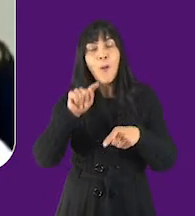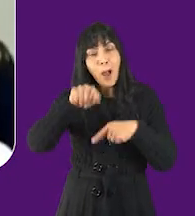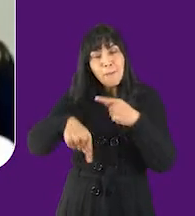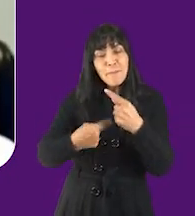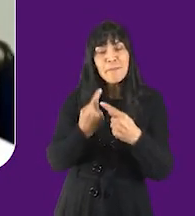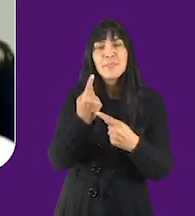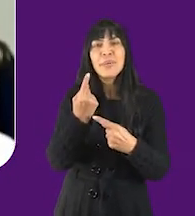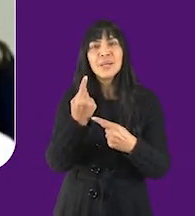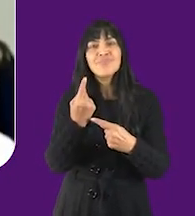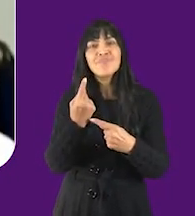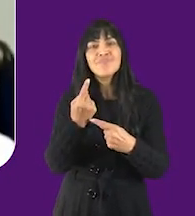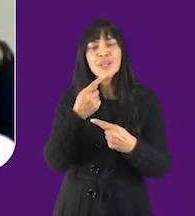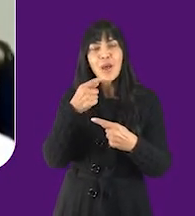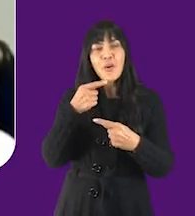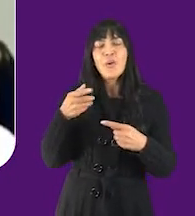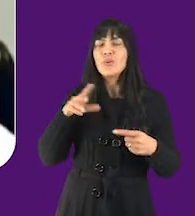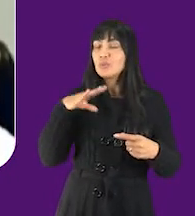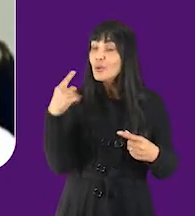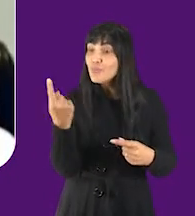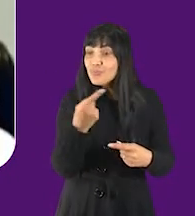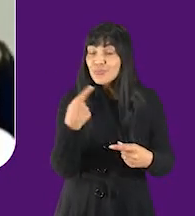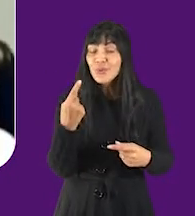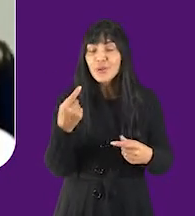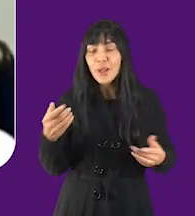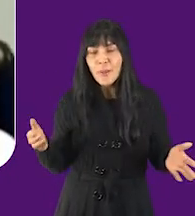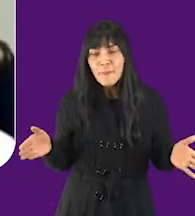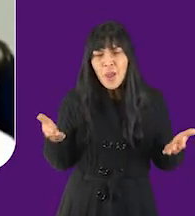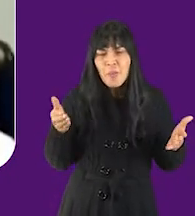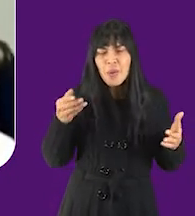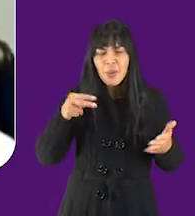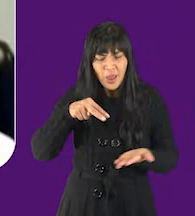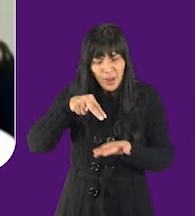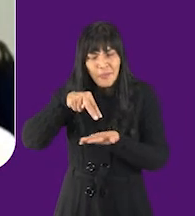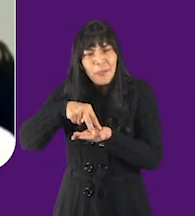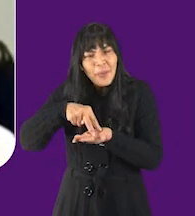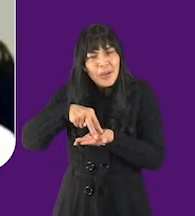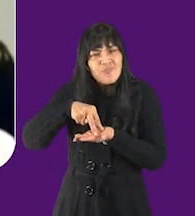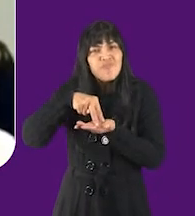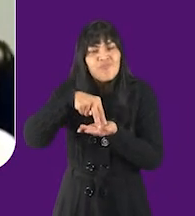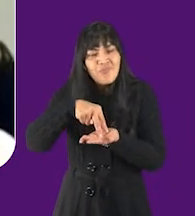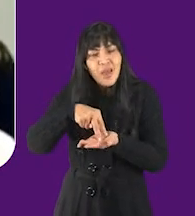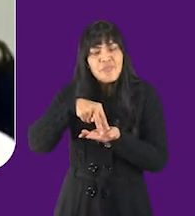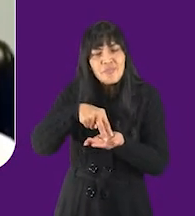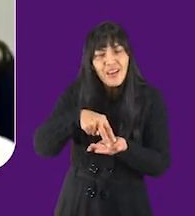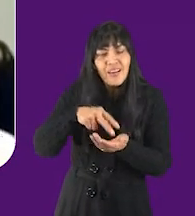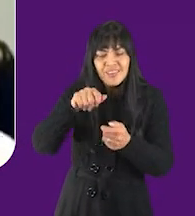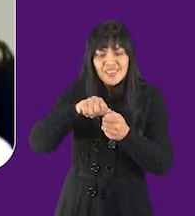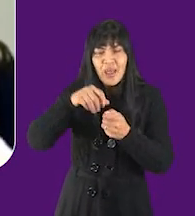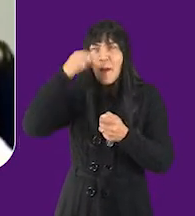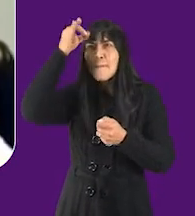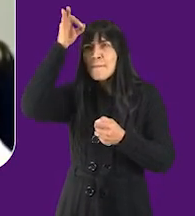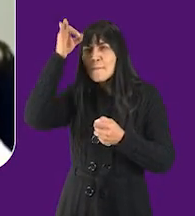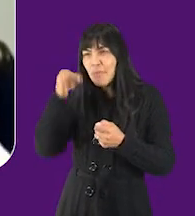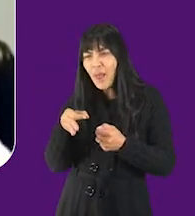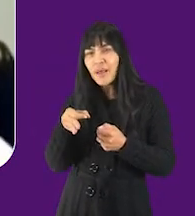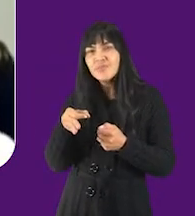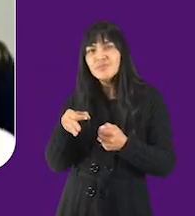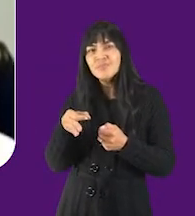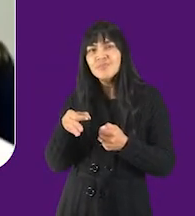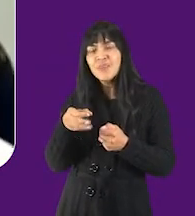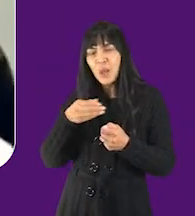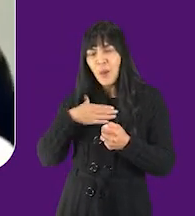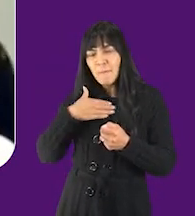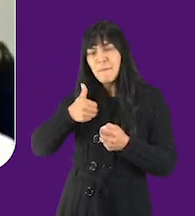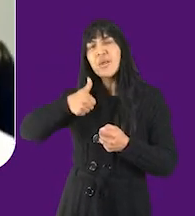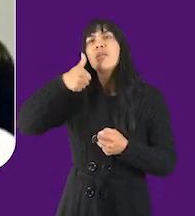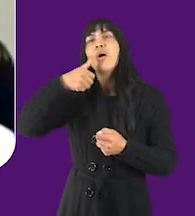Essa recomendação, se engajem, porque no final do dia, faça a sua parte, é a melhor forma de avançar